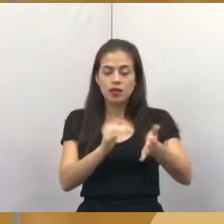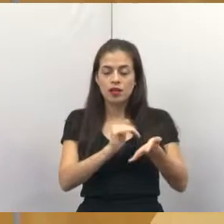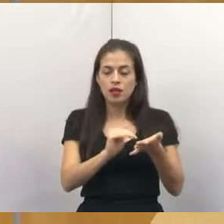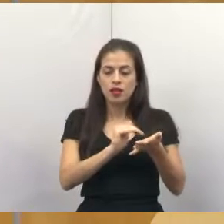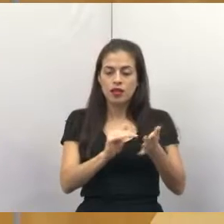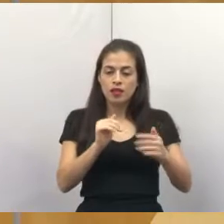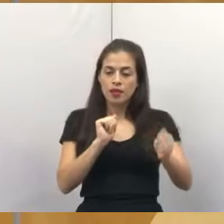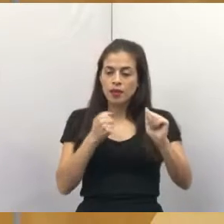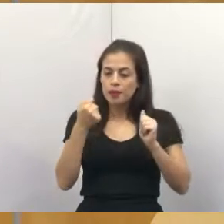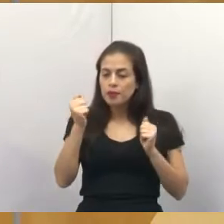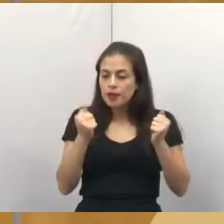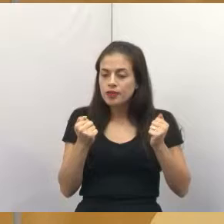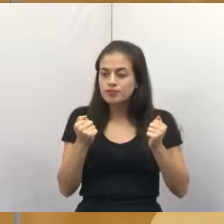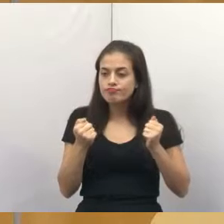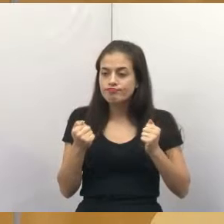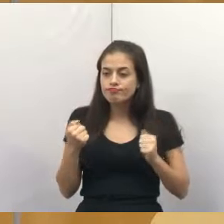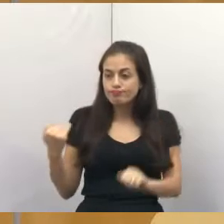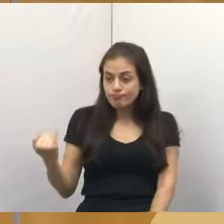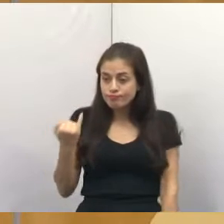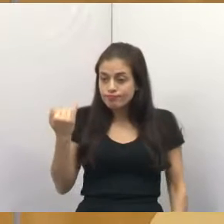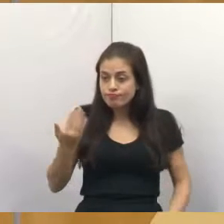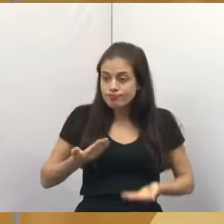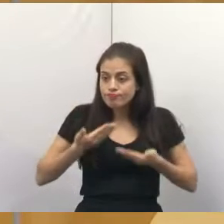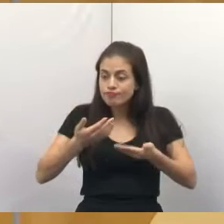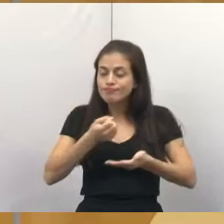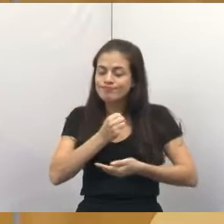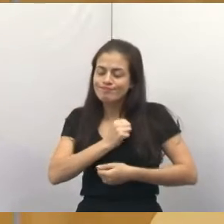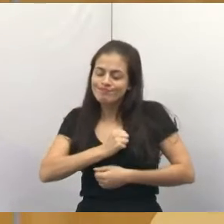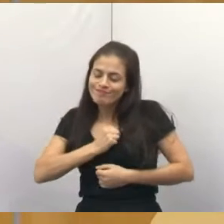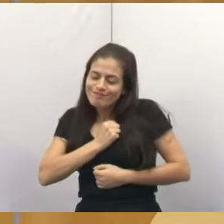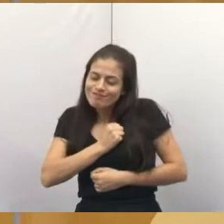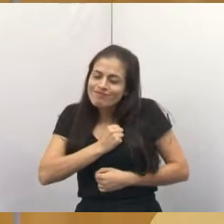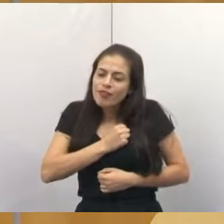eu quero enaltecer o saudoso Moacir,